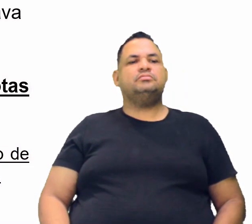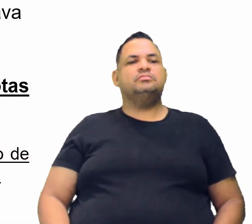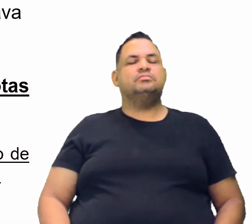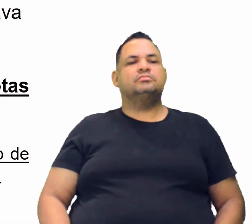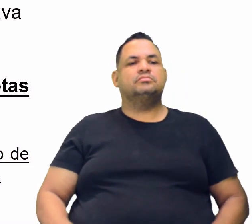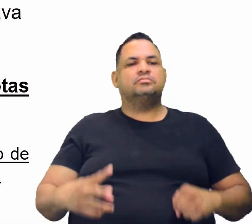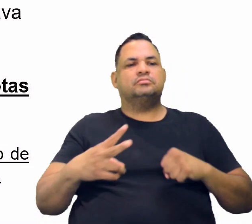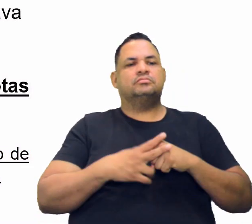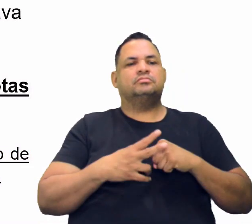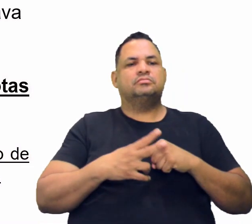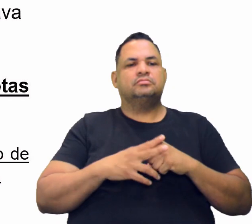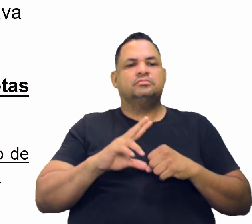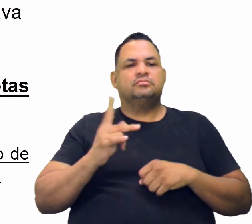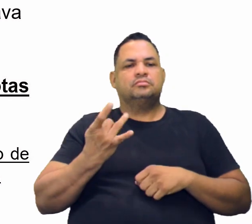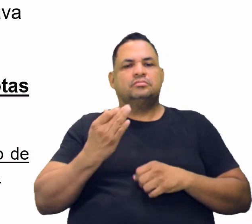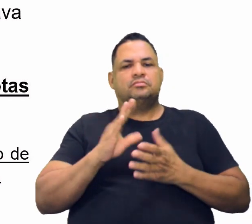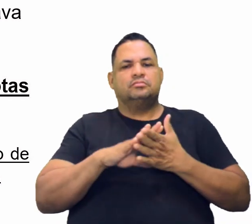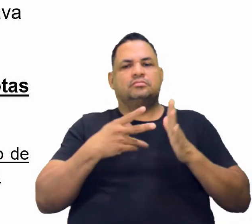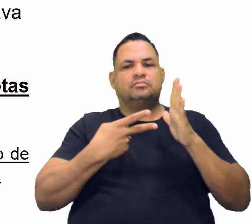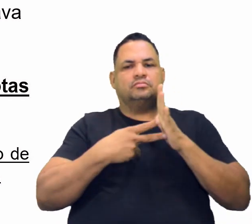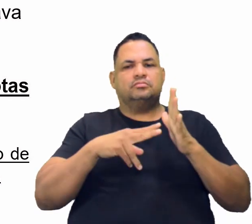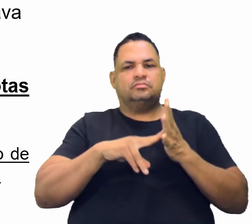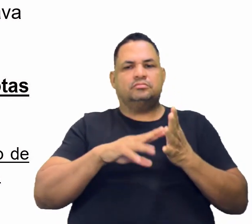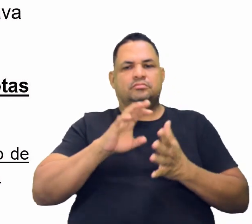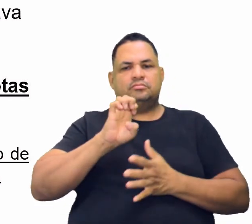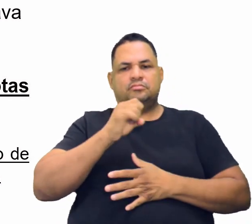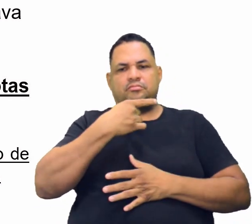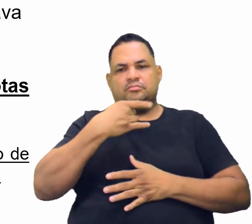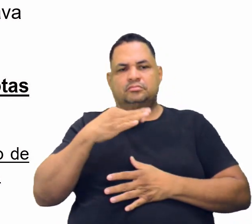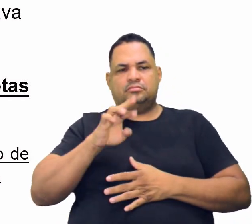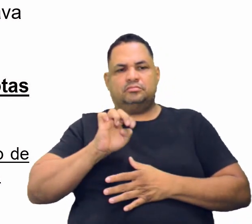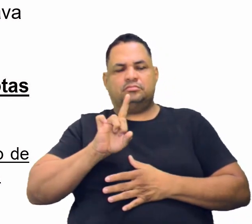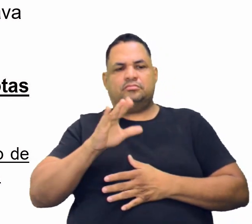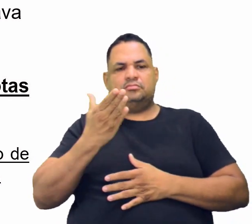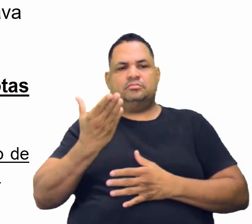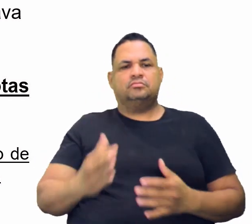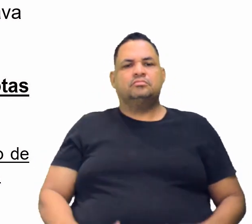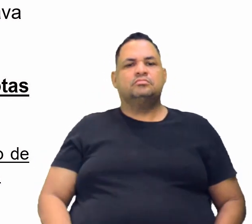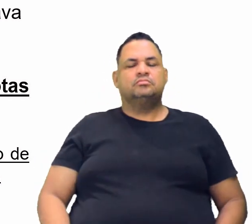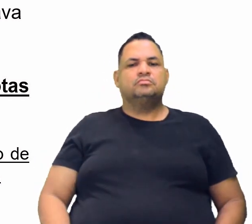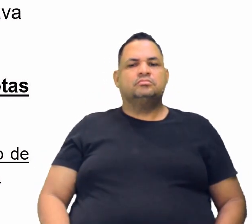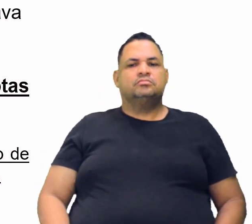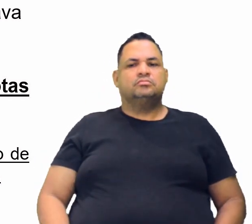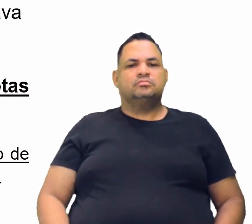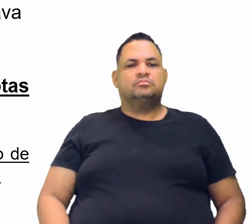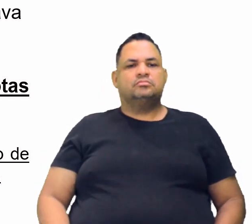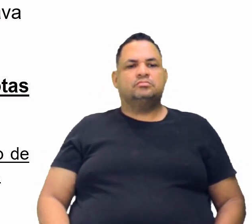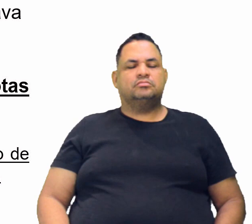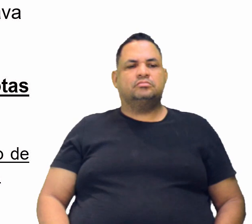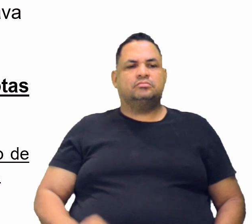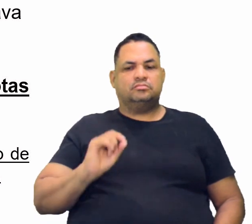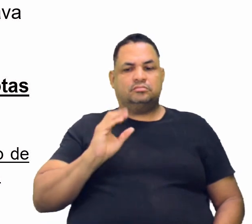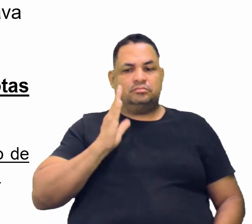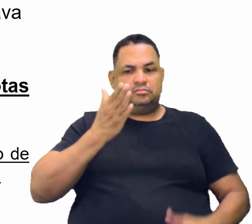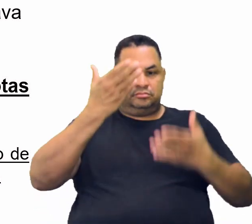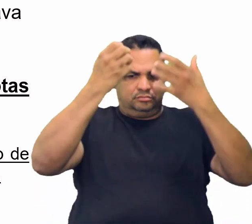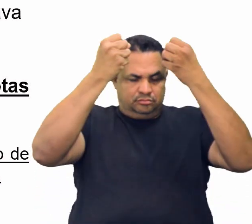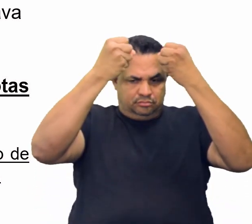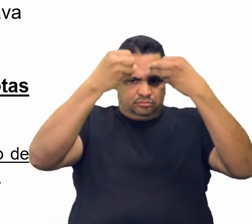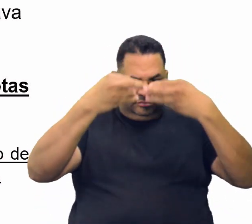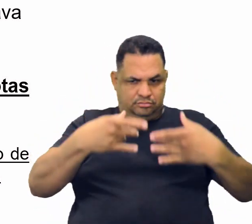Verbo haver quando usado com sentido de existir. Acabei de falar, né, Amadinho? Ó, aquilo que eu expliquei